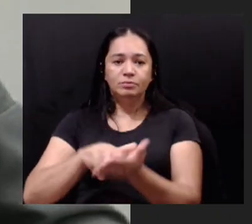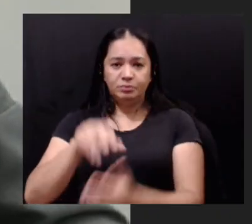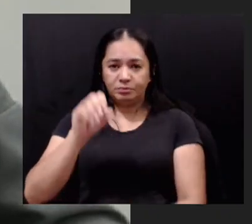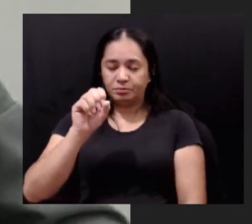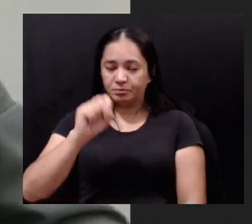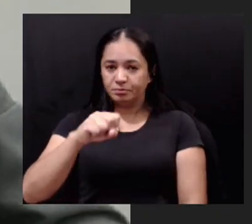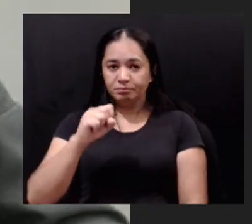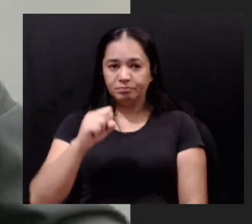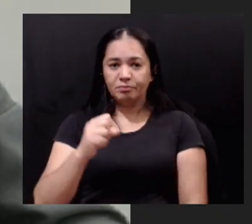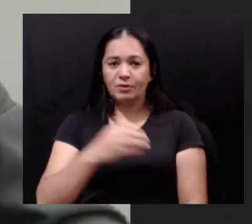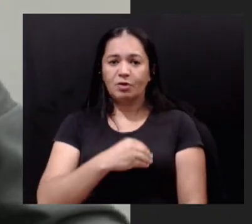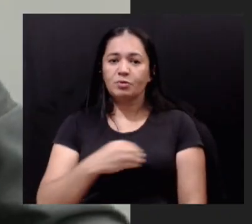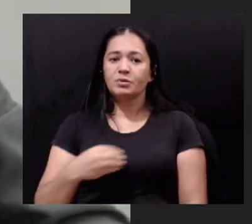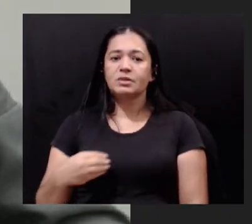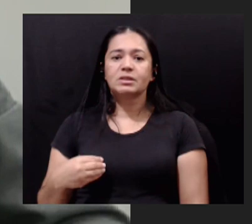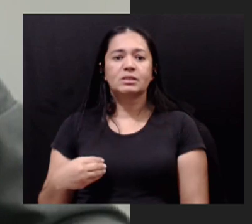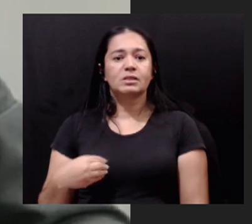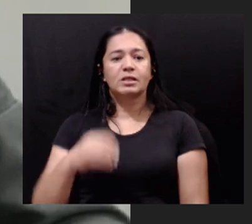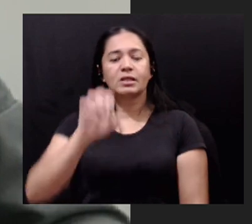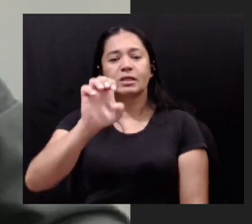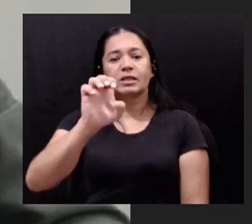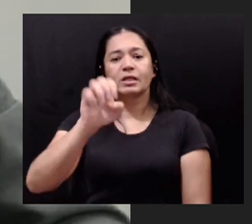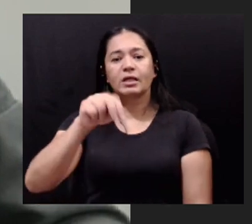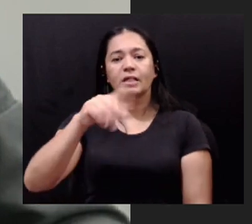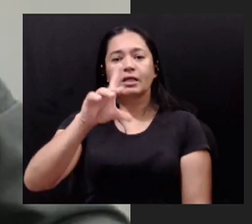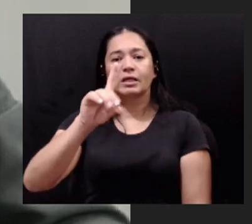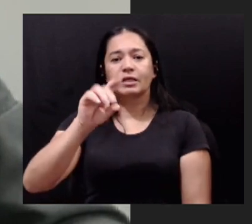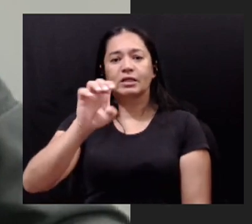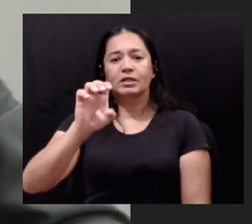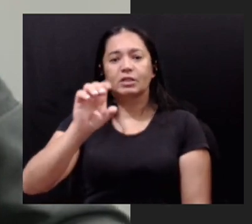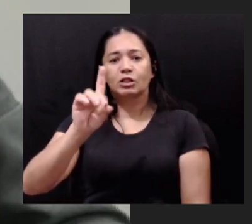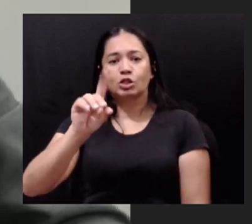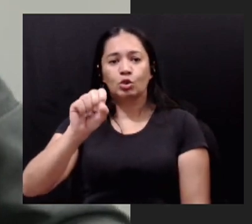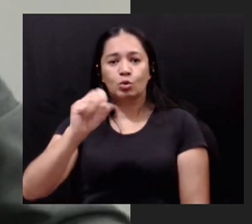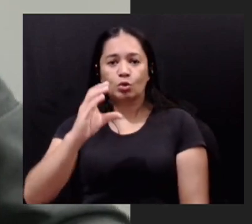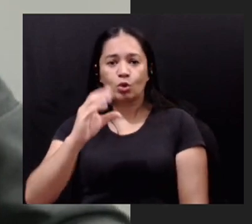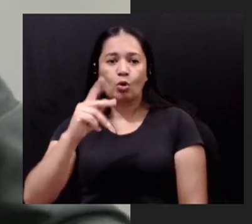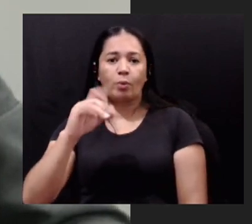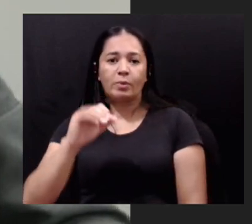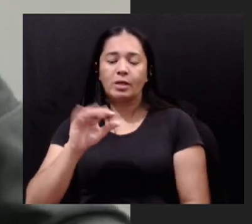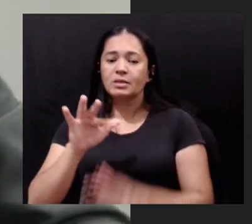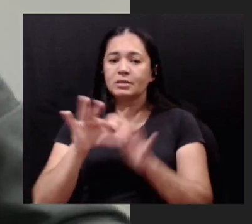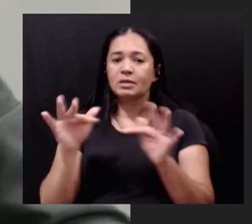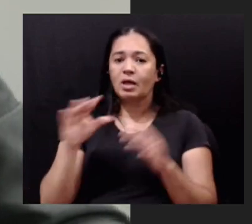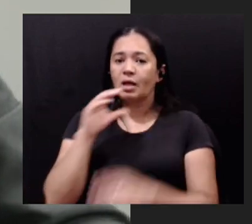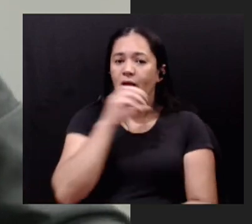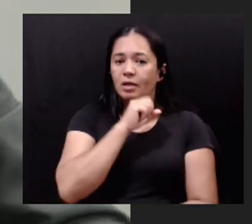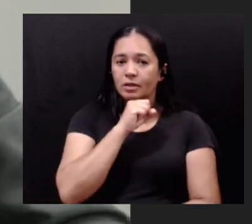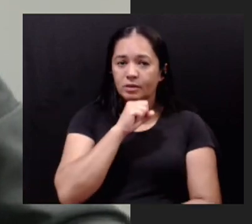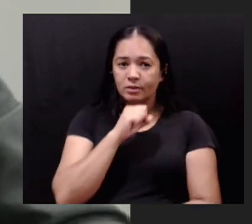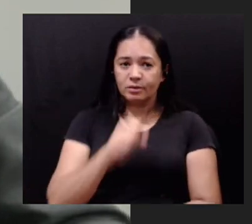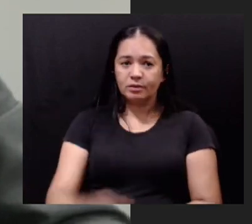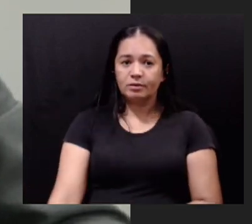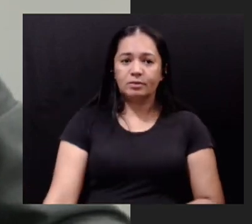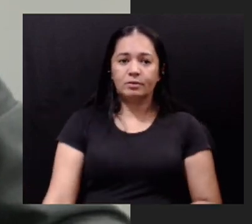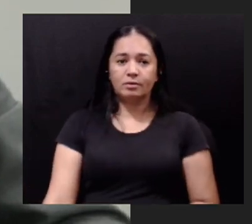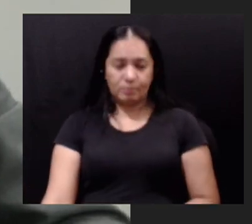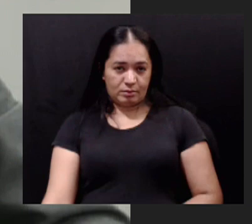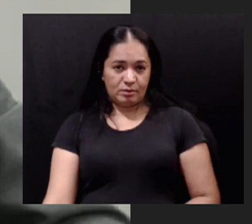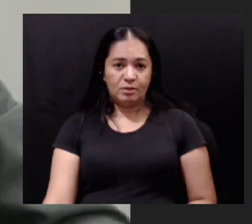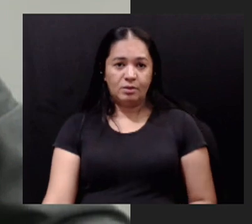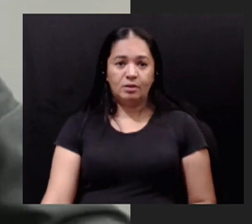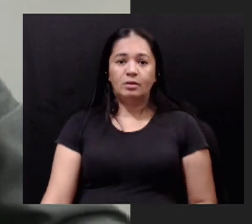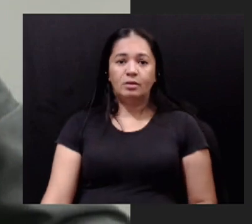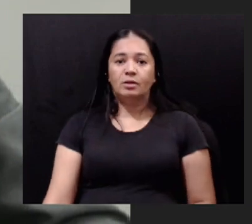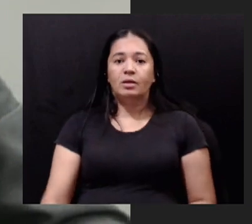exame relativamente simples, rápido, né, e de, não vou dizer baixo risco, porque é